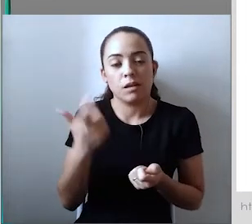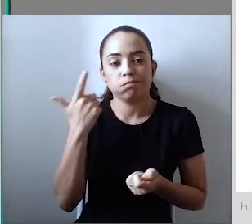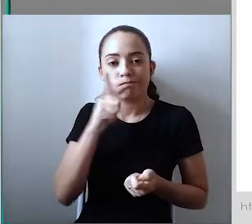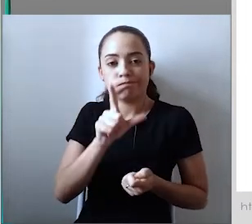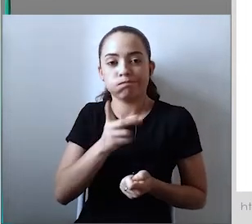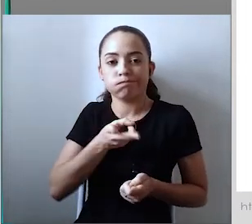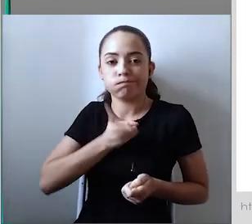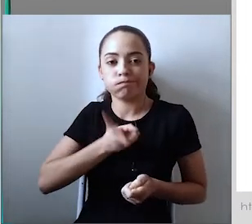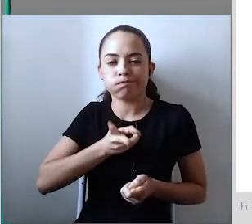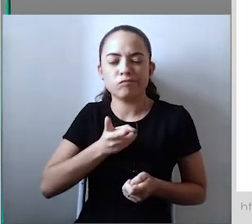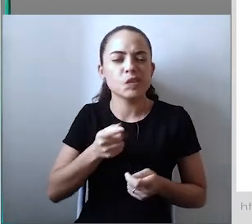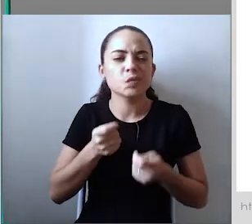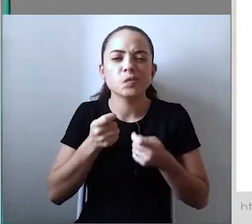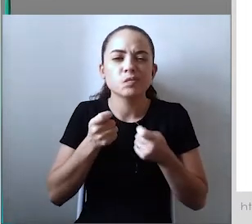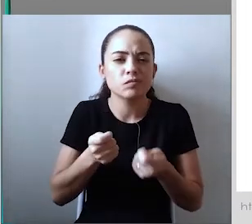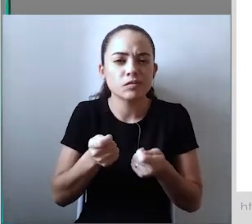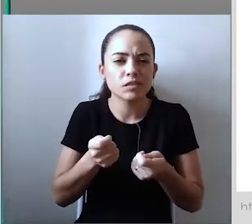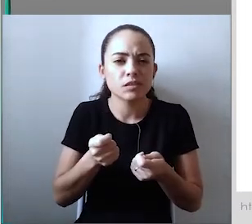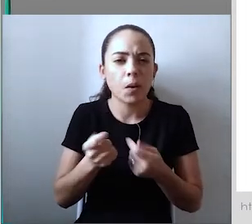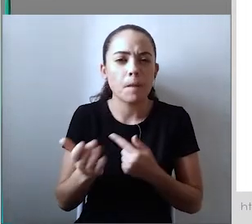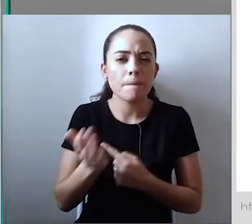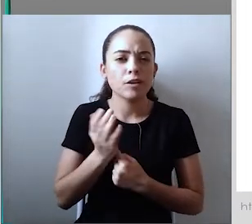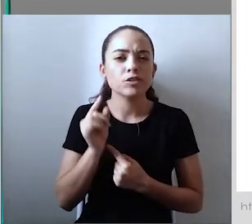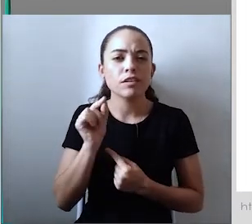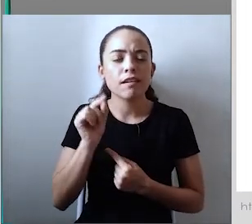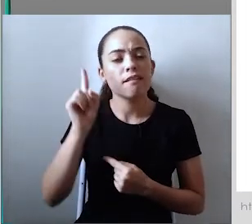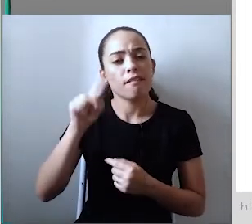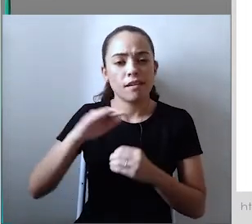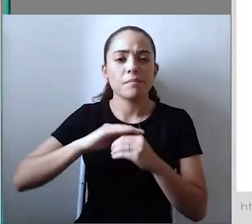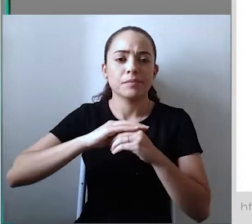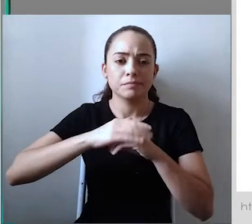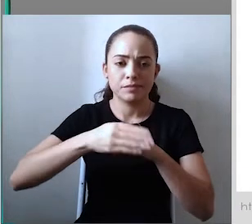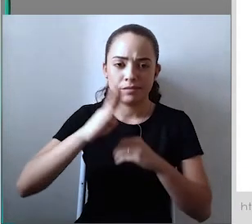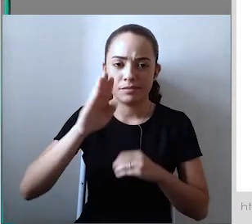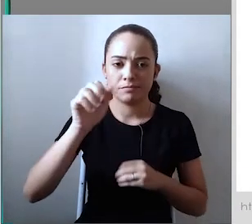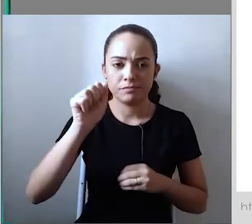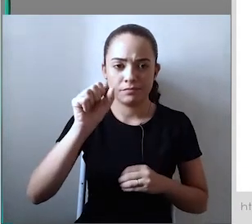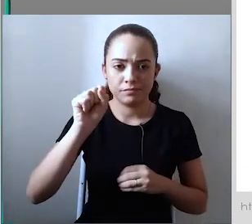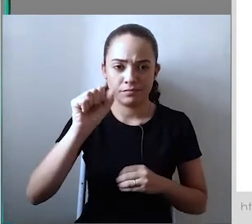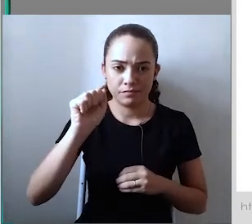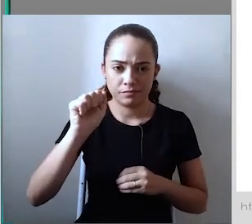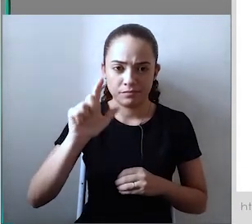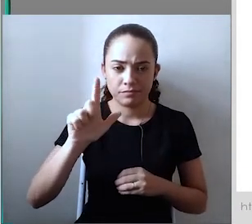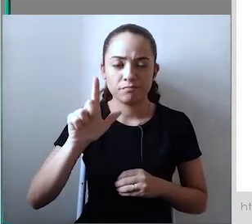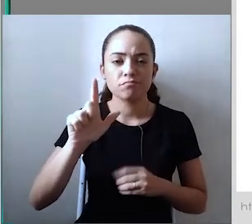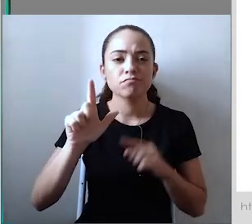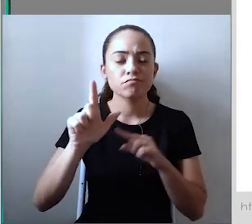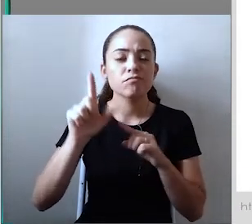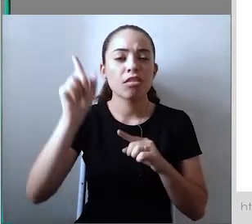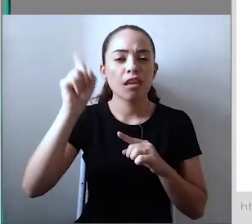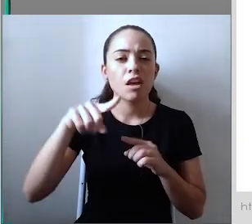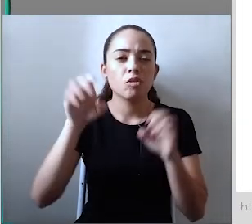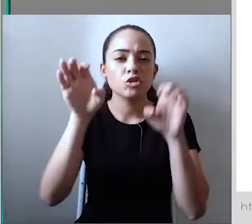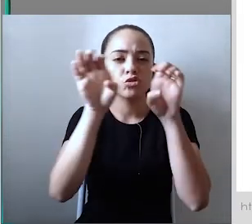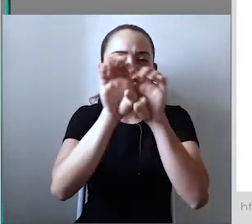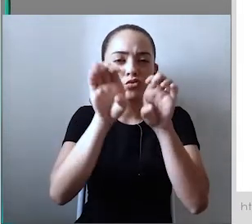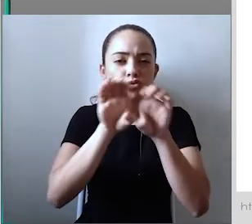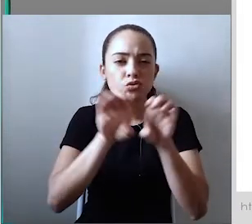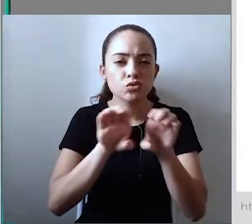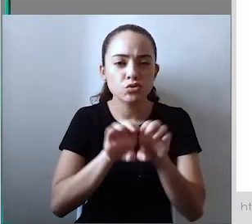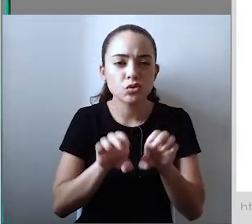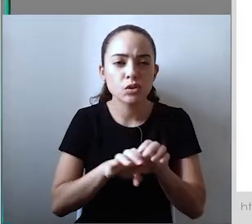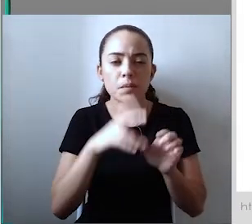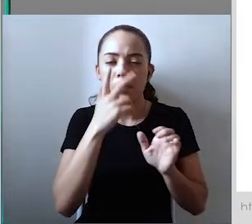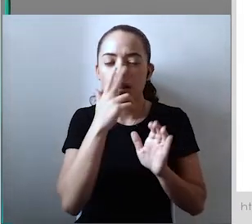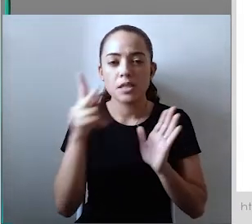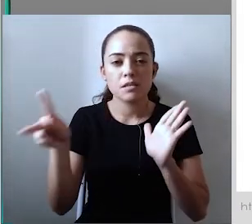sua posição. Essa sustentação é conferida pela ação da membrana basal. A membrana basal É uma estrutura que